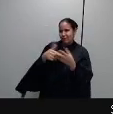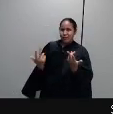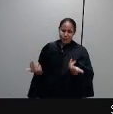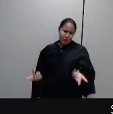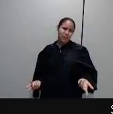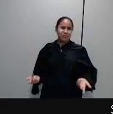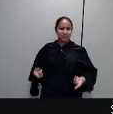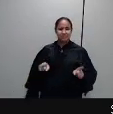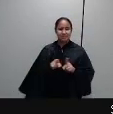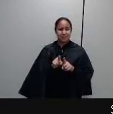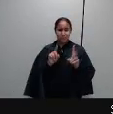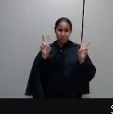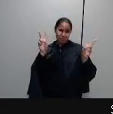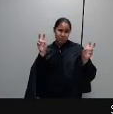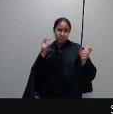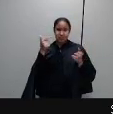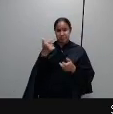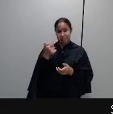e